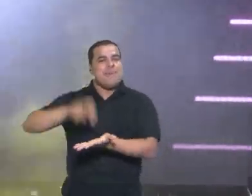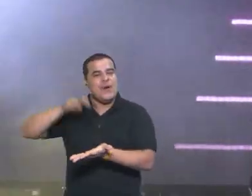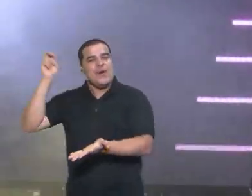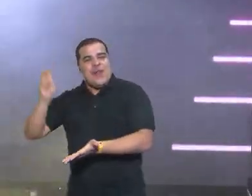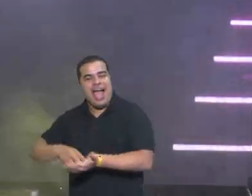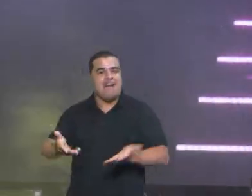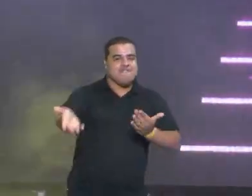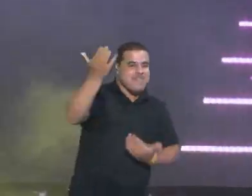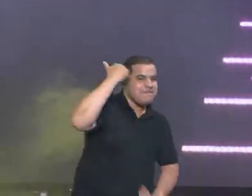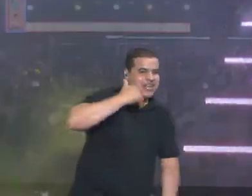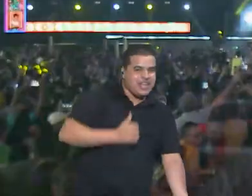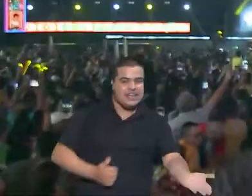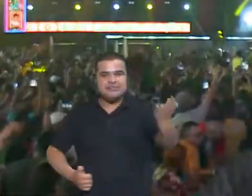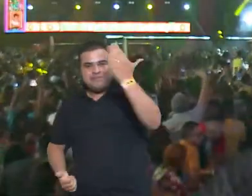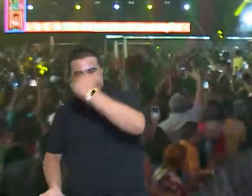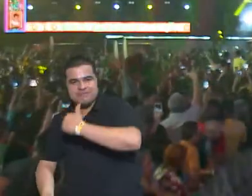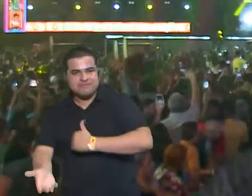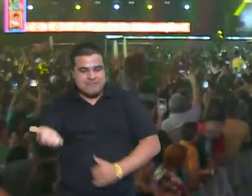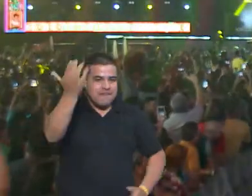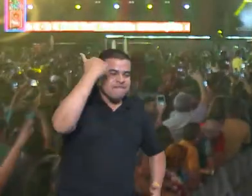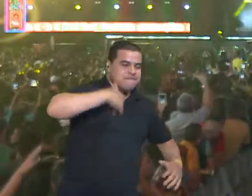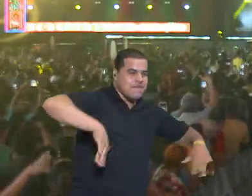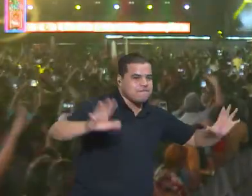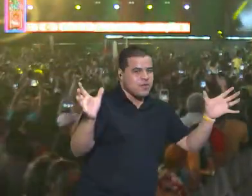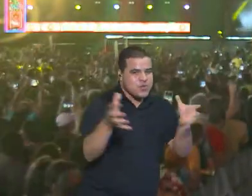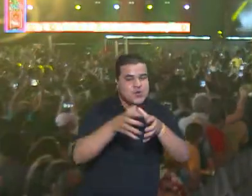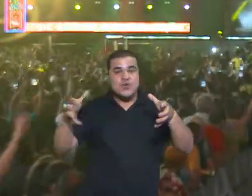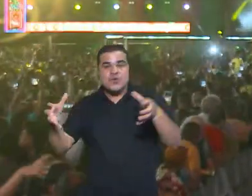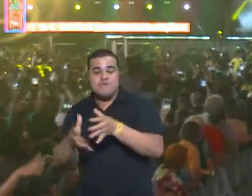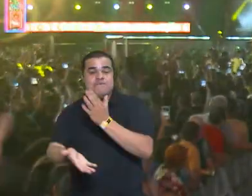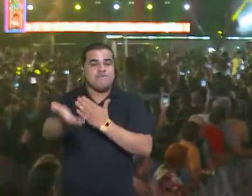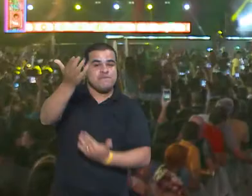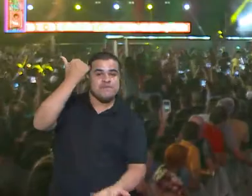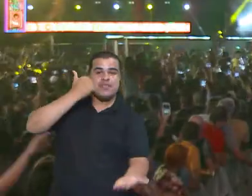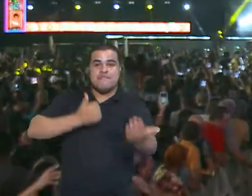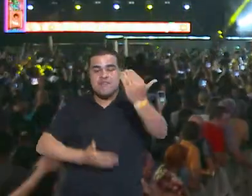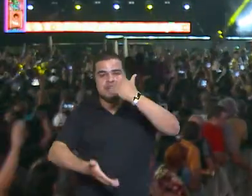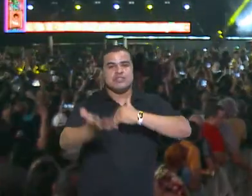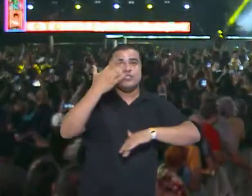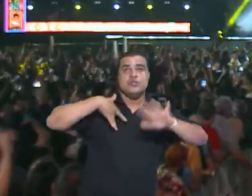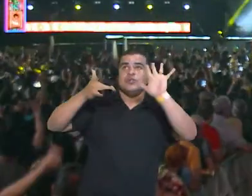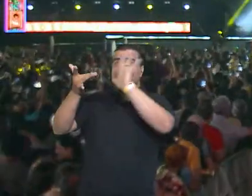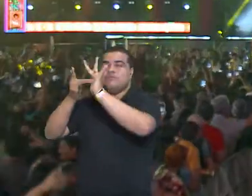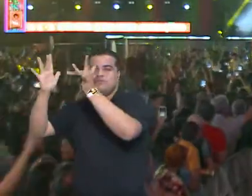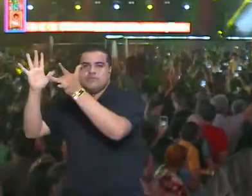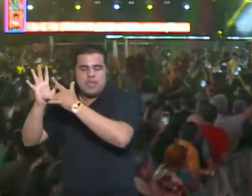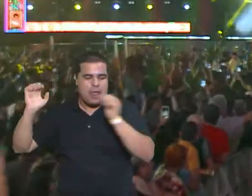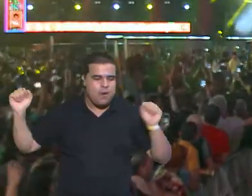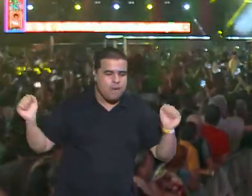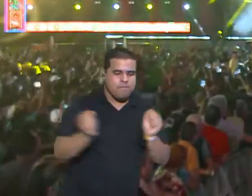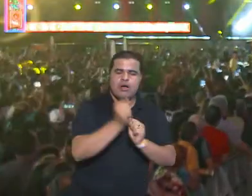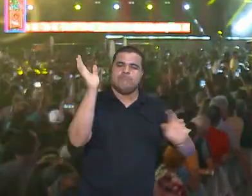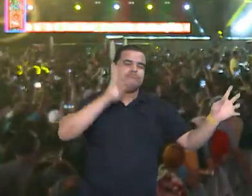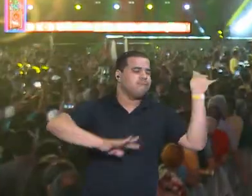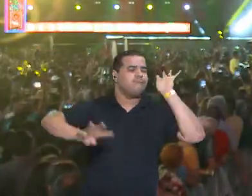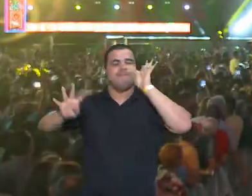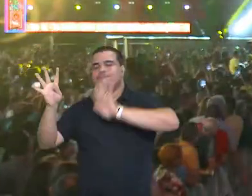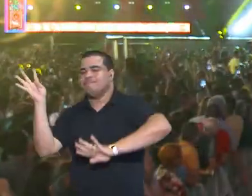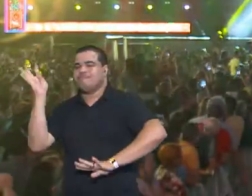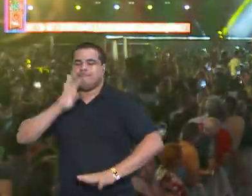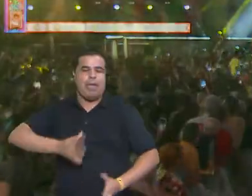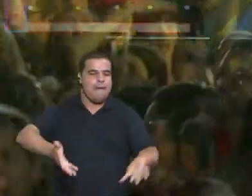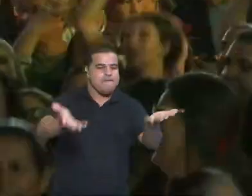pula pula pula pula pula pula pula com jesus é mais legal